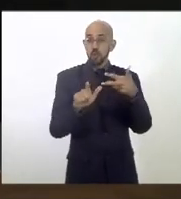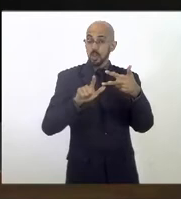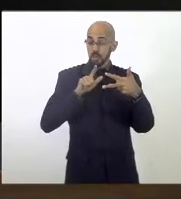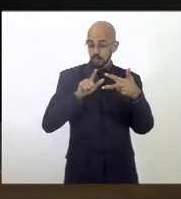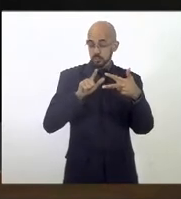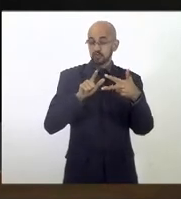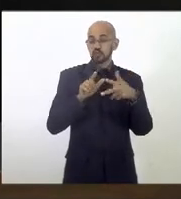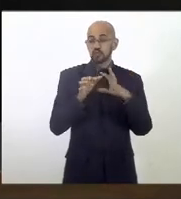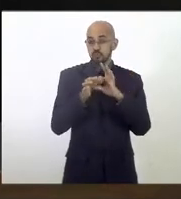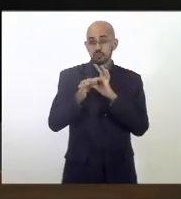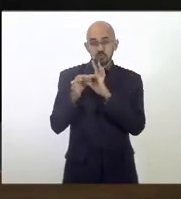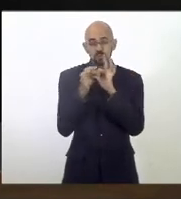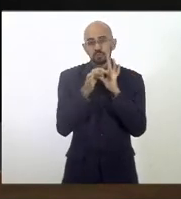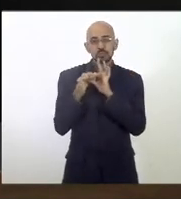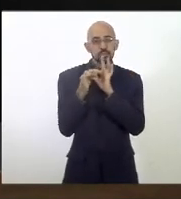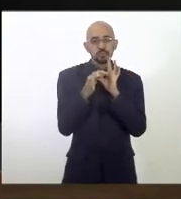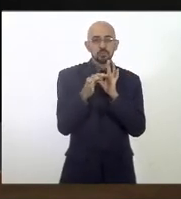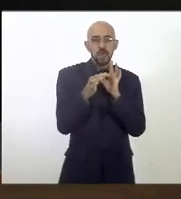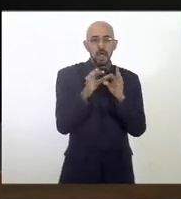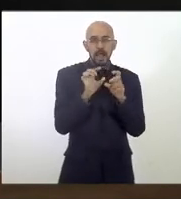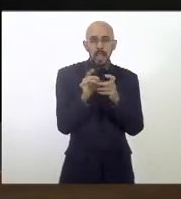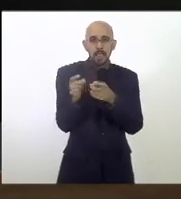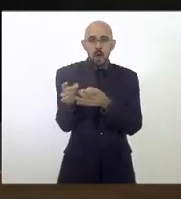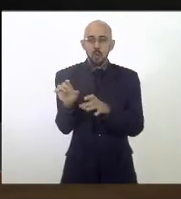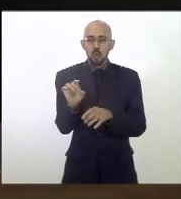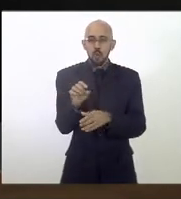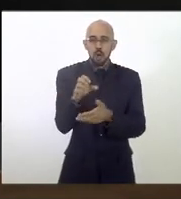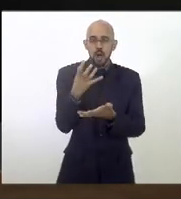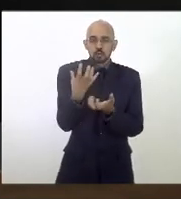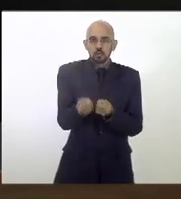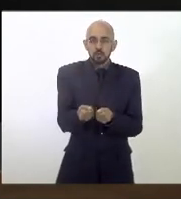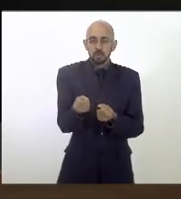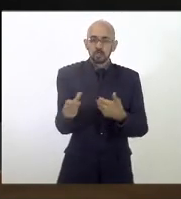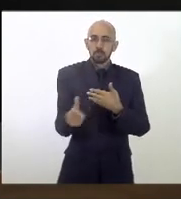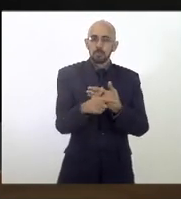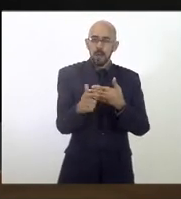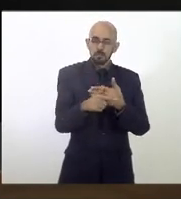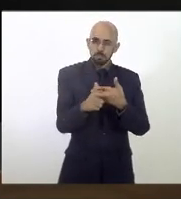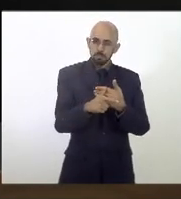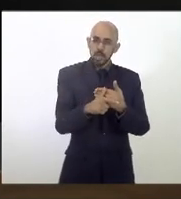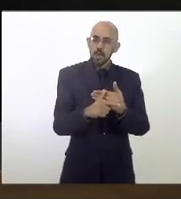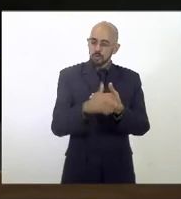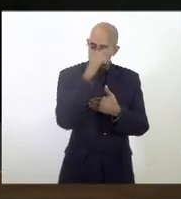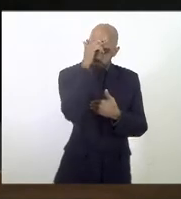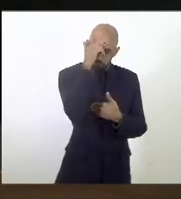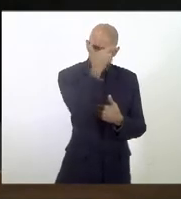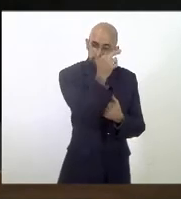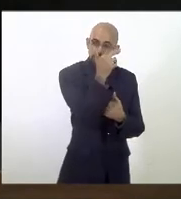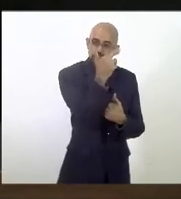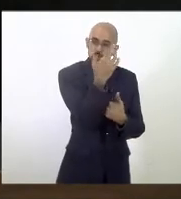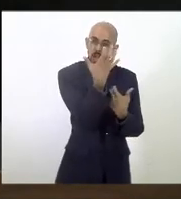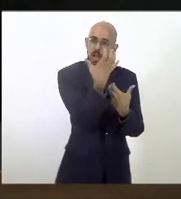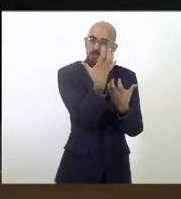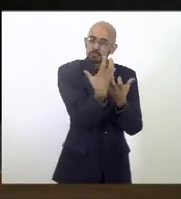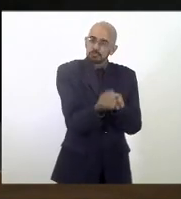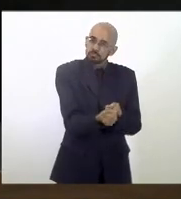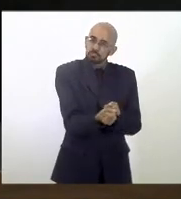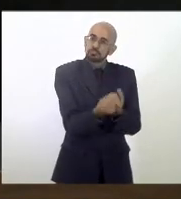harmonia, cada um fazendo o seu papel, cada um cumprindo as suas obrigações. Mas o Rio de